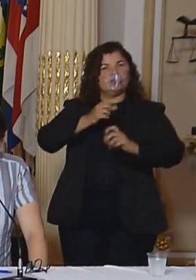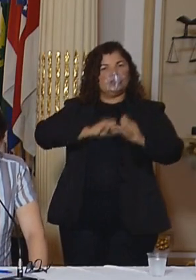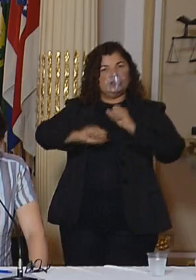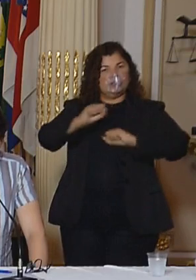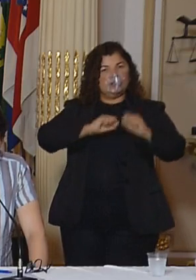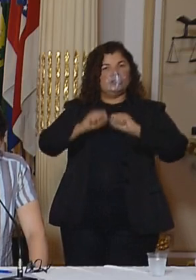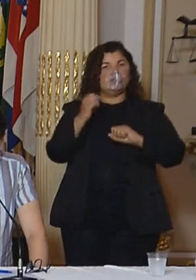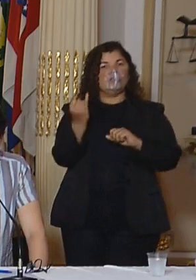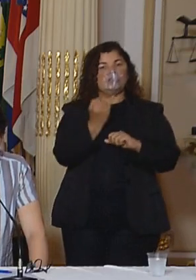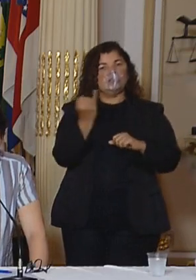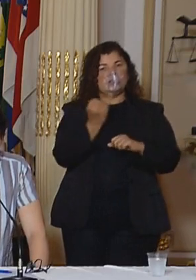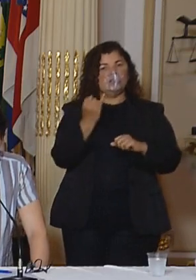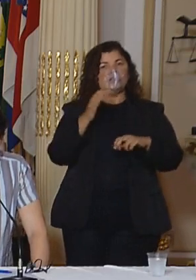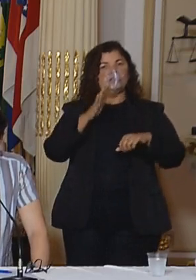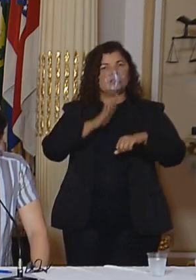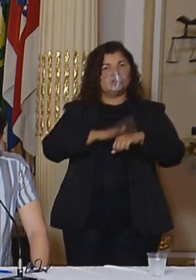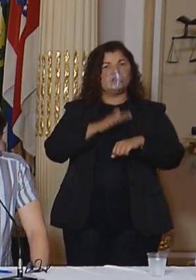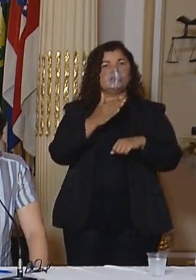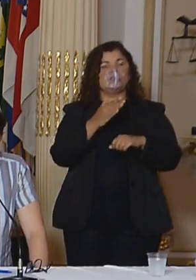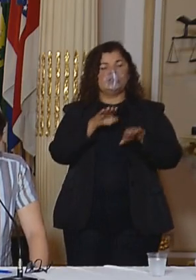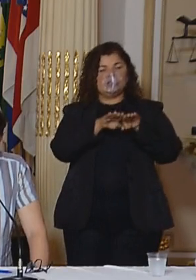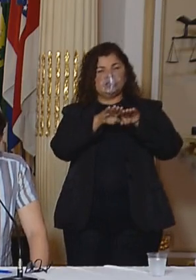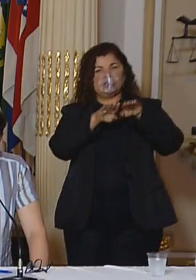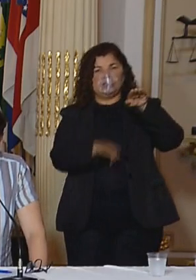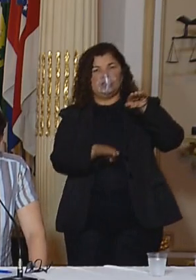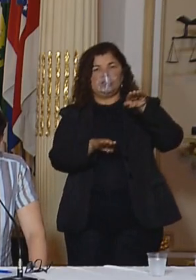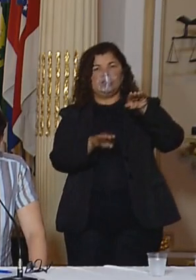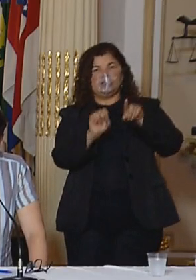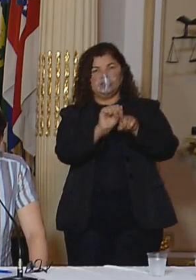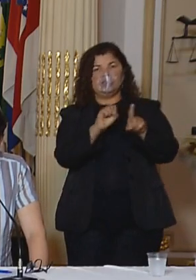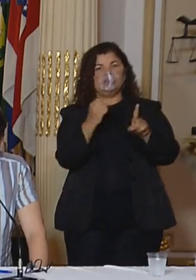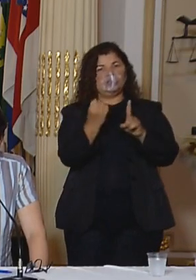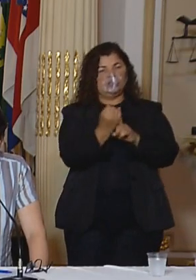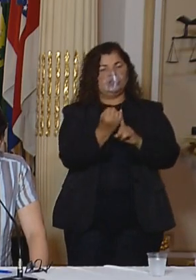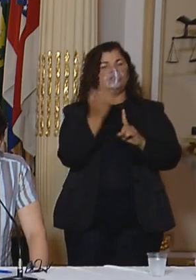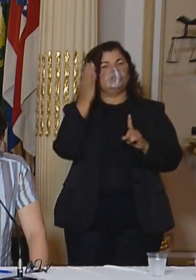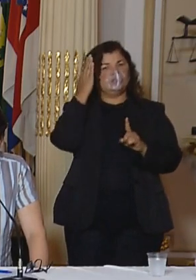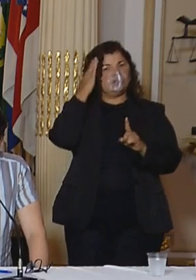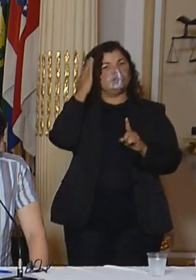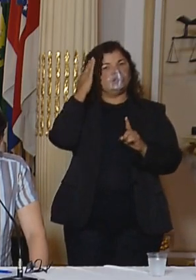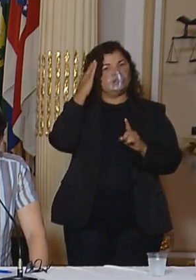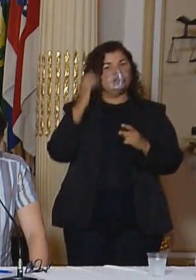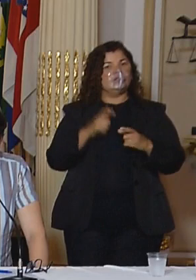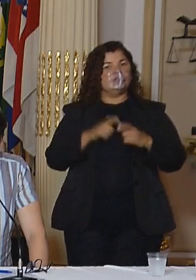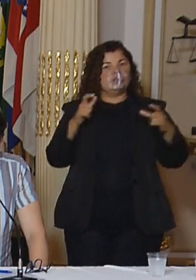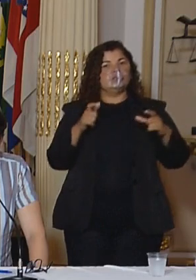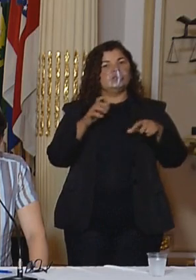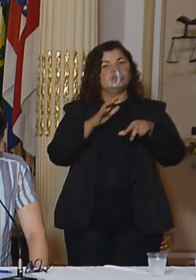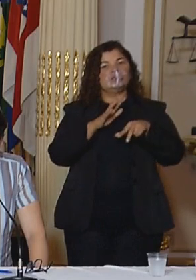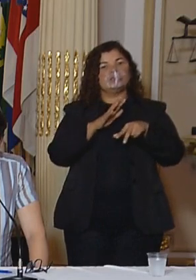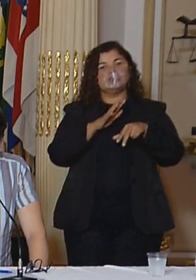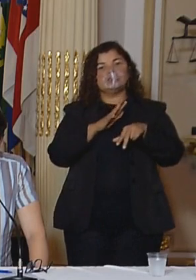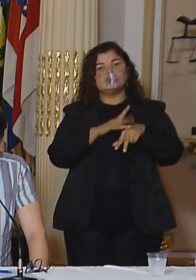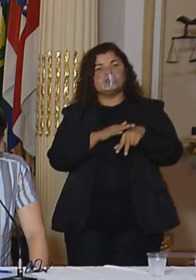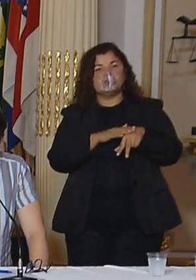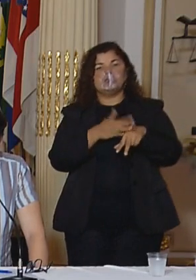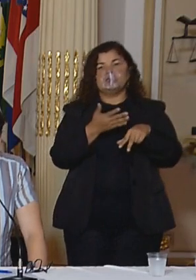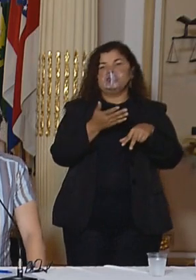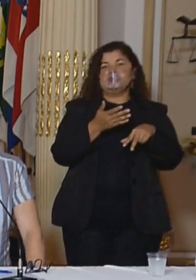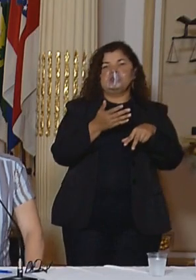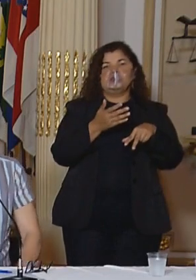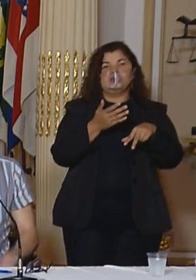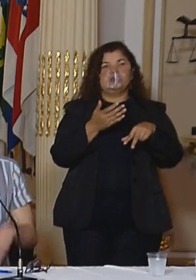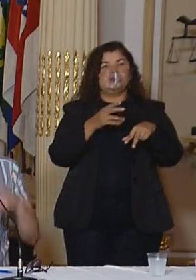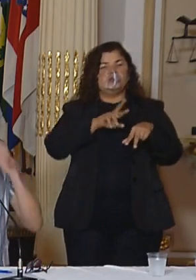né? A desigualdade social, nós sabemos que muitas das doenças,